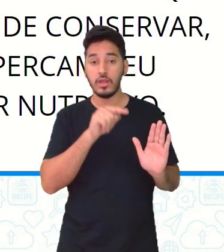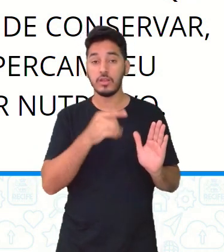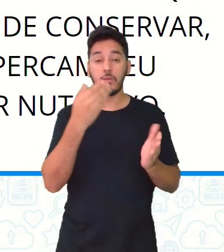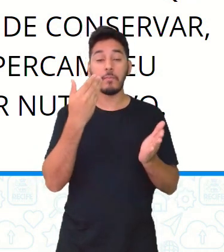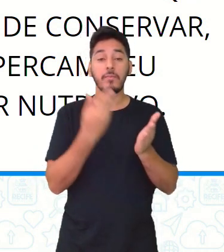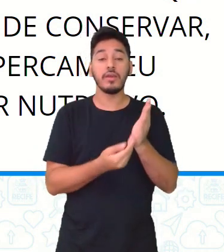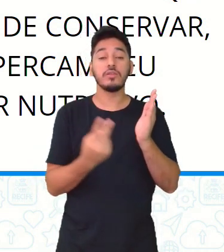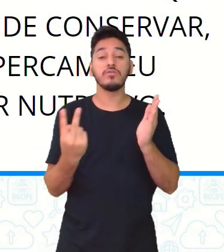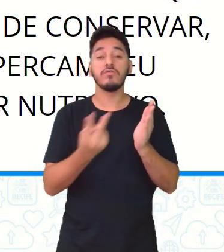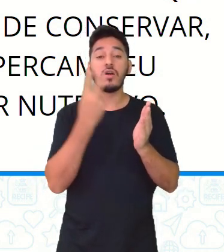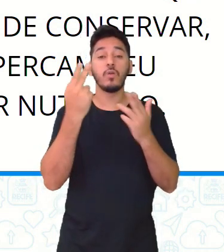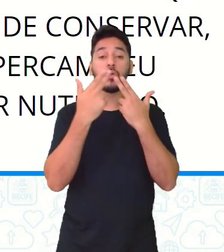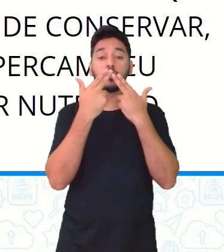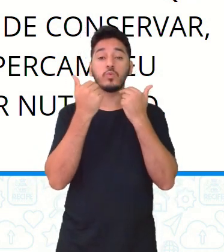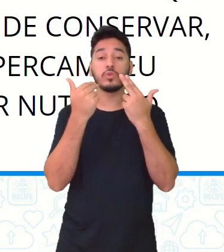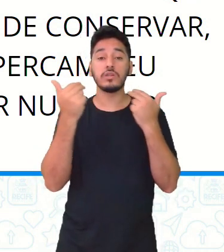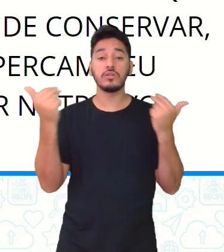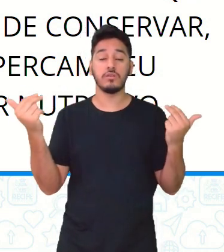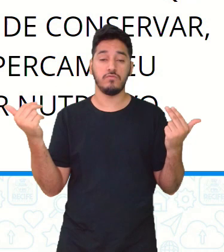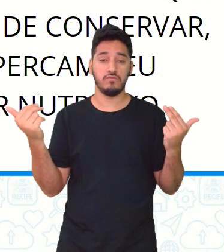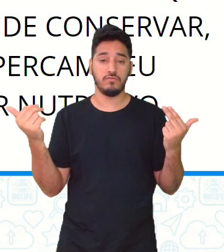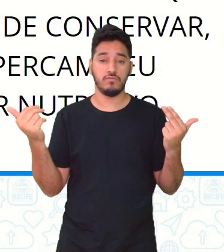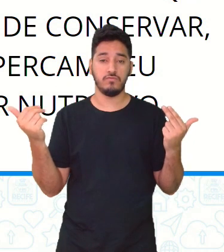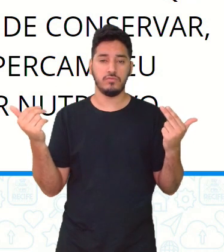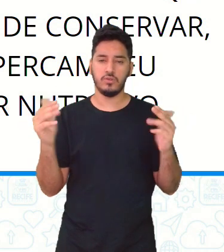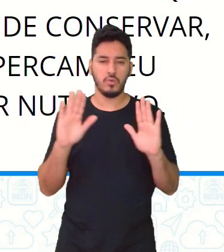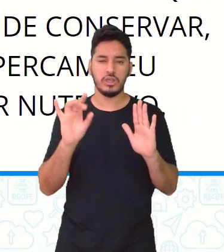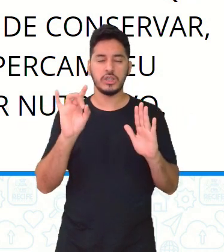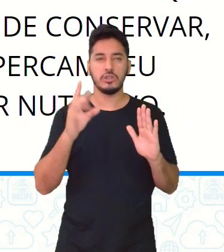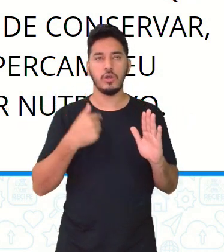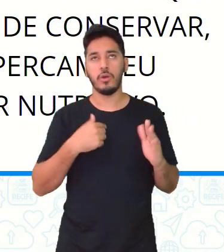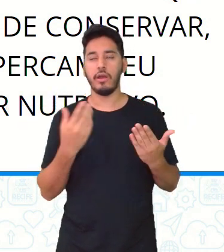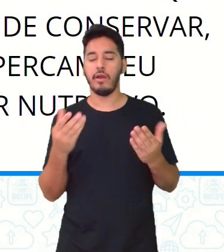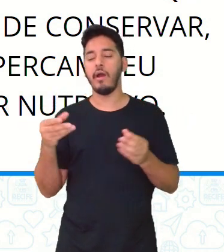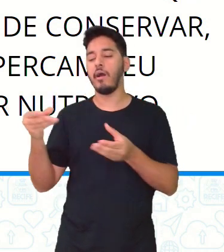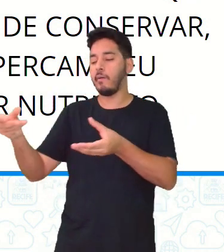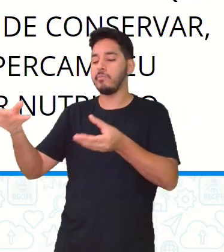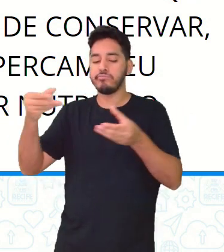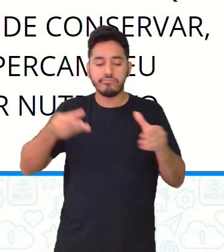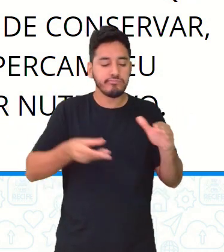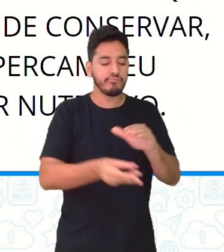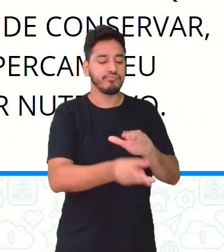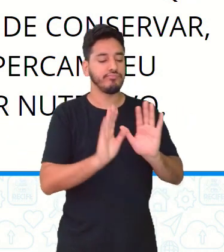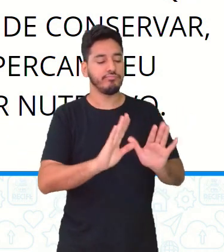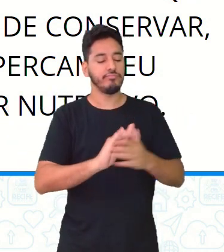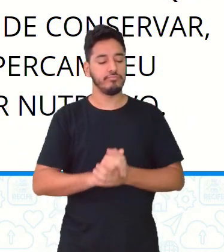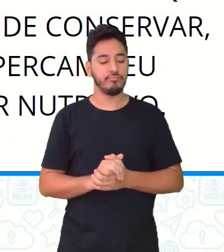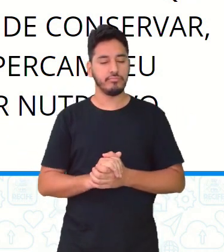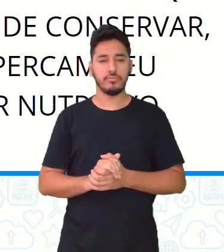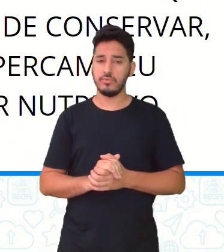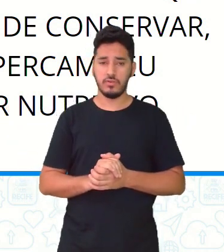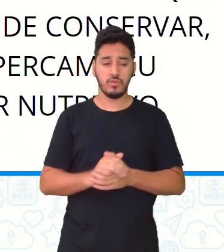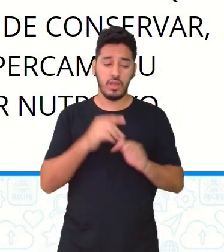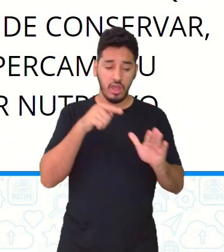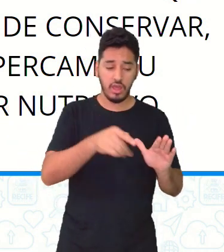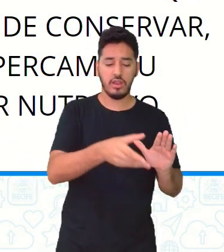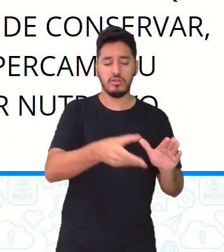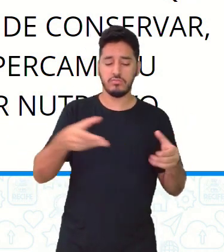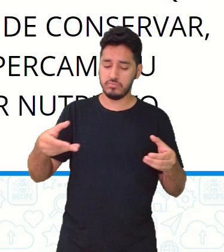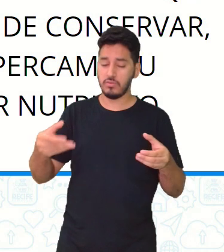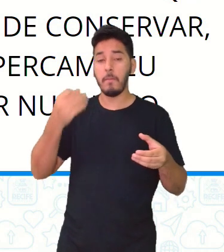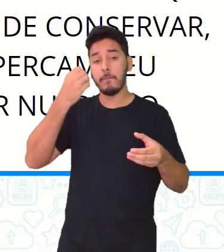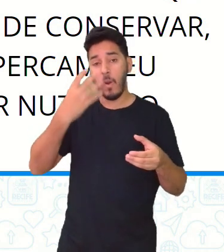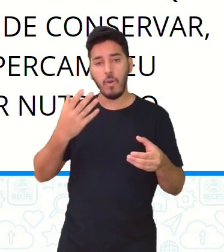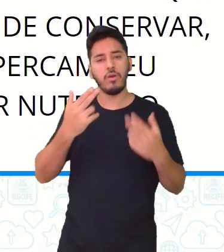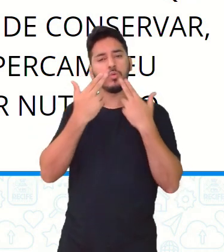seu valor nutritivo. Então, não basta só eu conservar o alimento, mas é importante que ele ainda se torne